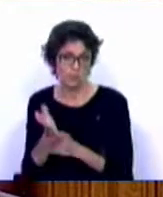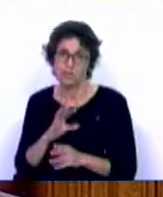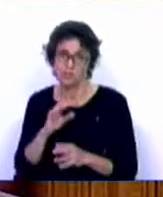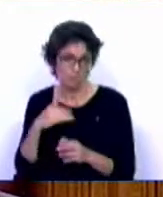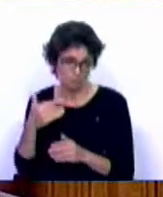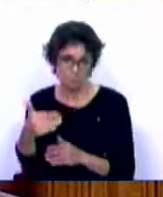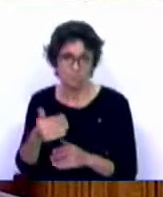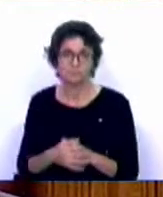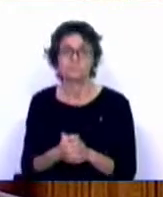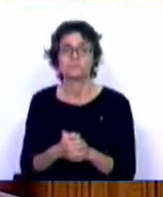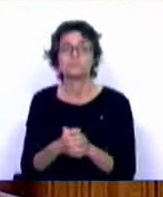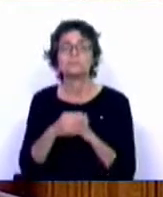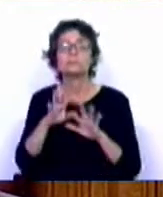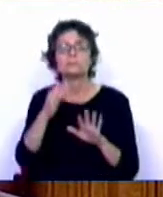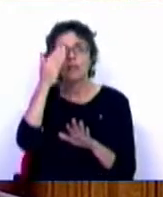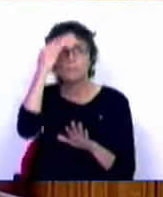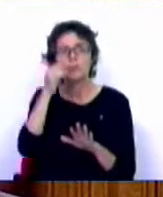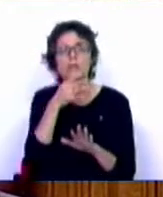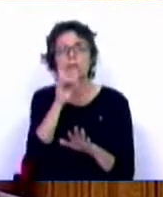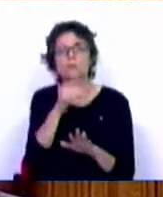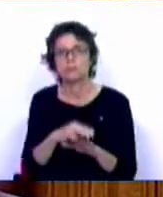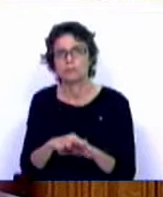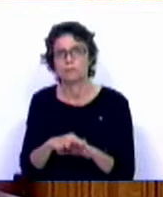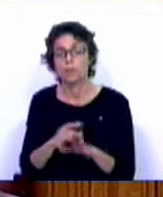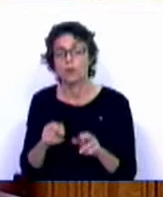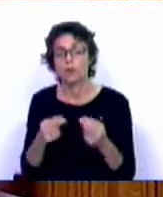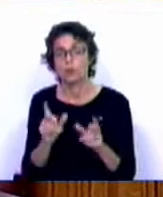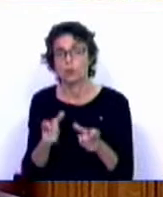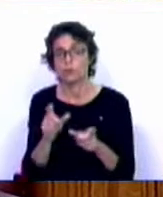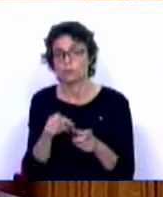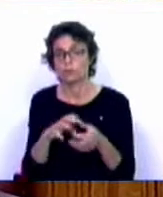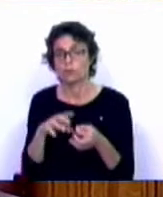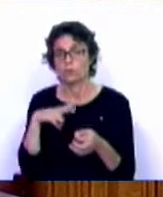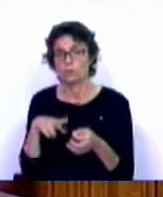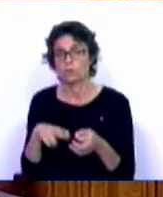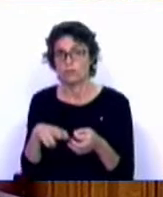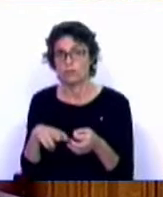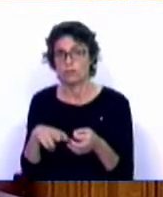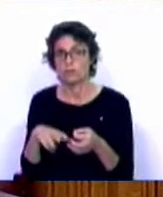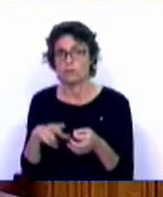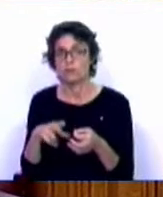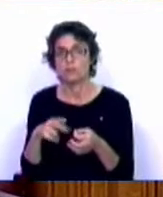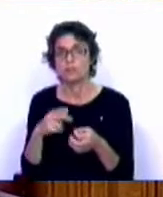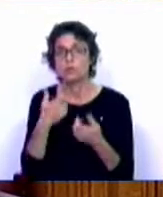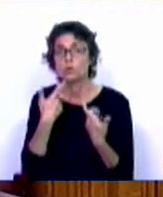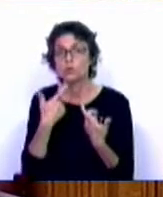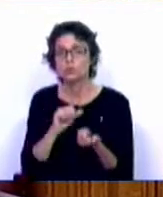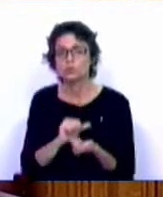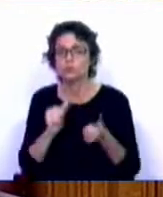a existir. O que a memória revela é que, no caso do controle de fronteiras português, tudo se transformou, nada se